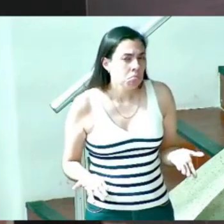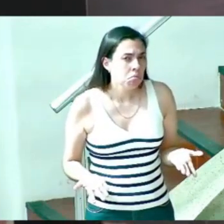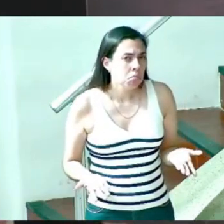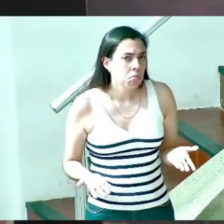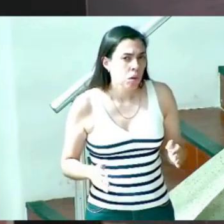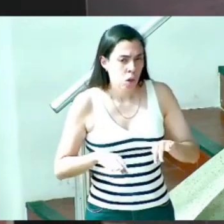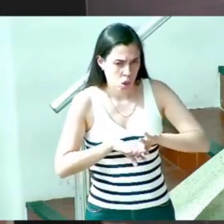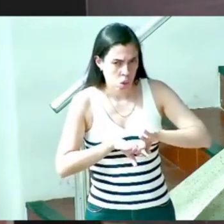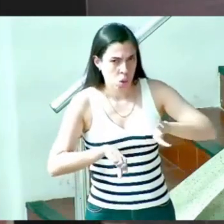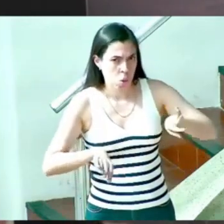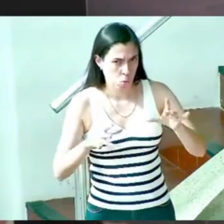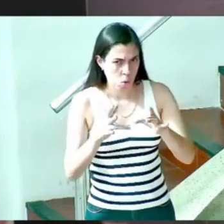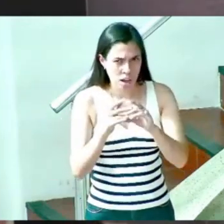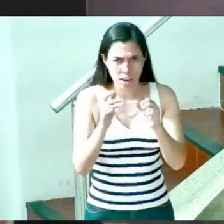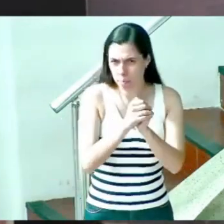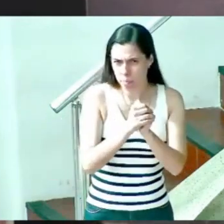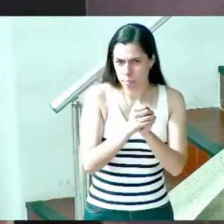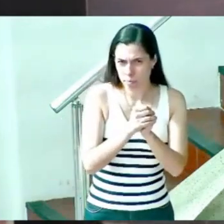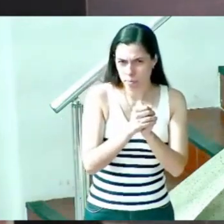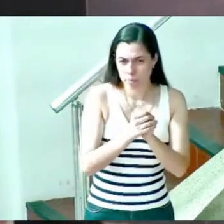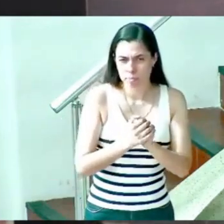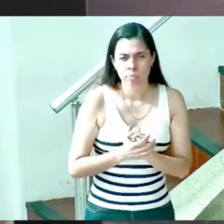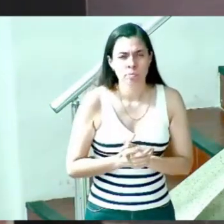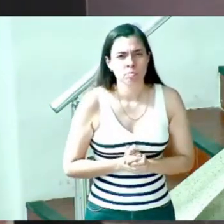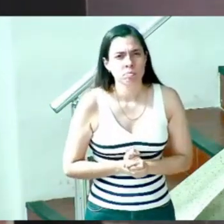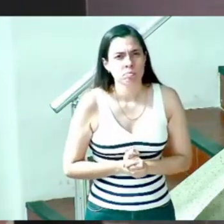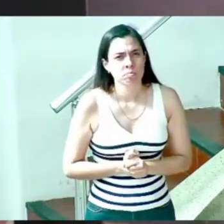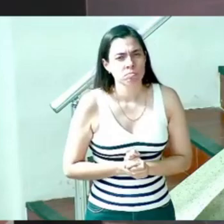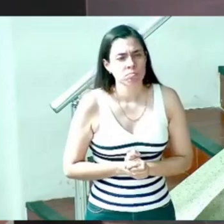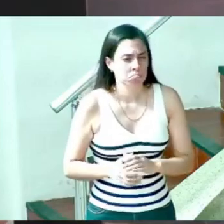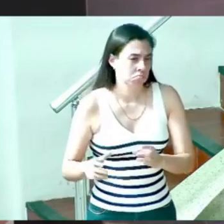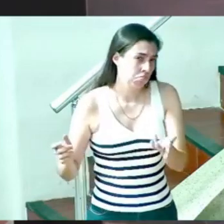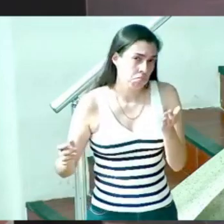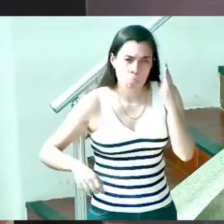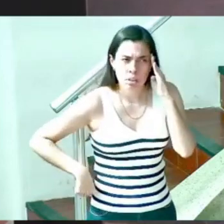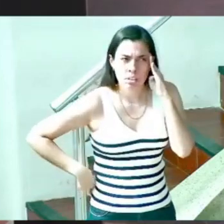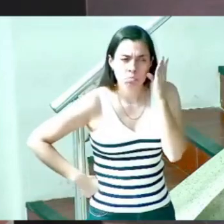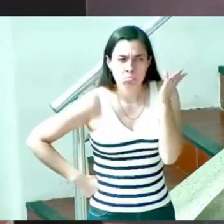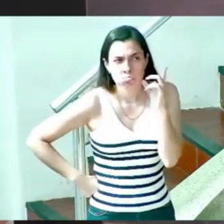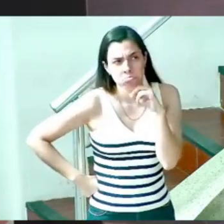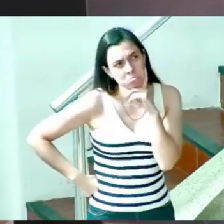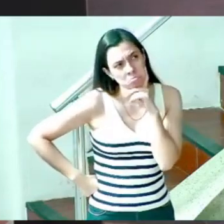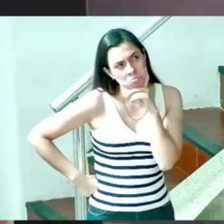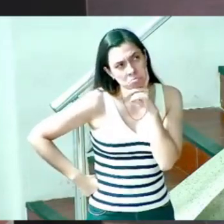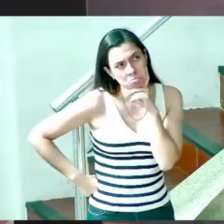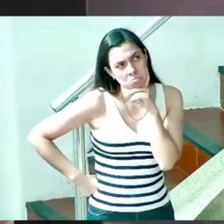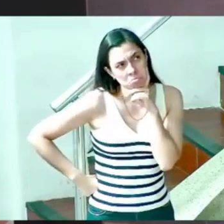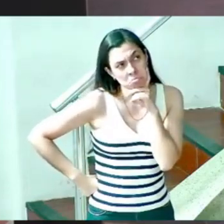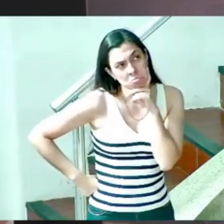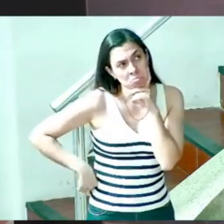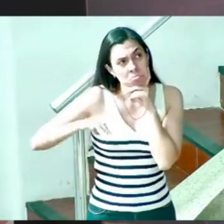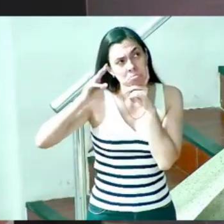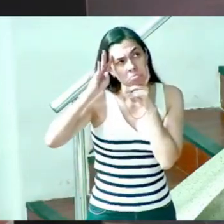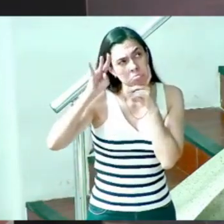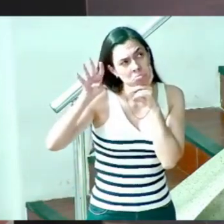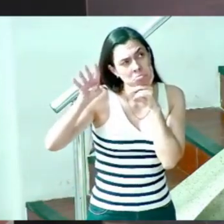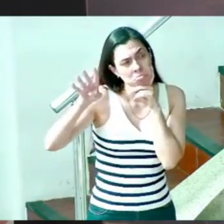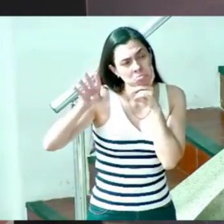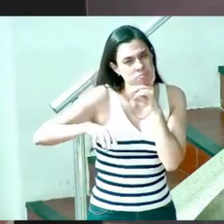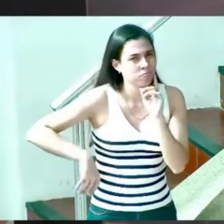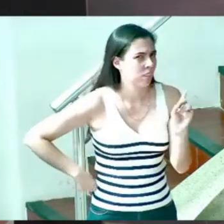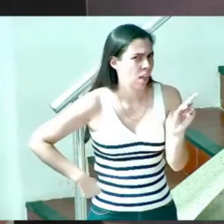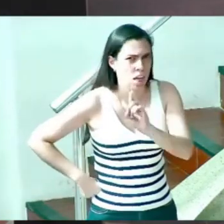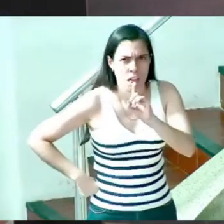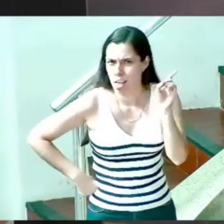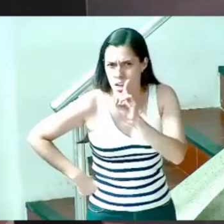não nos deixes cair em tentação. Mas a palavra tentação nos leva a algo muito mais profundo